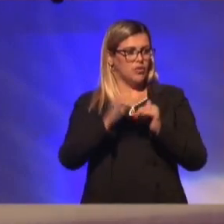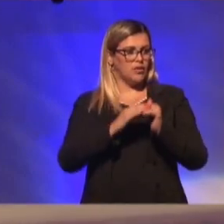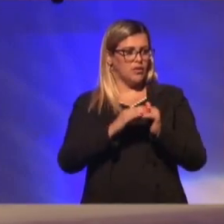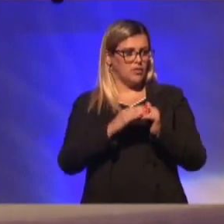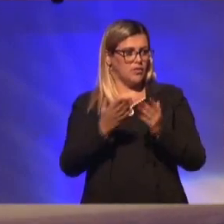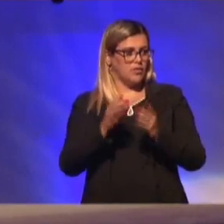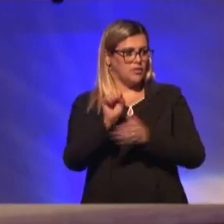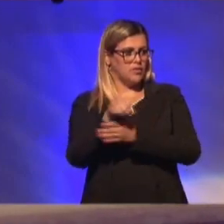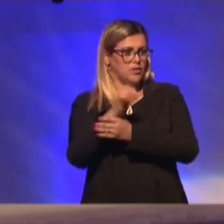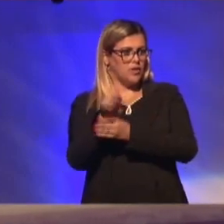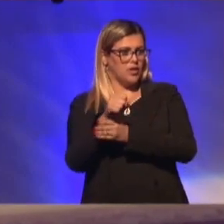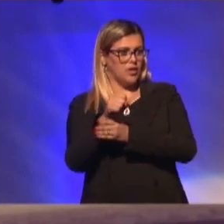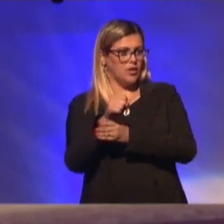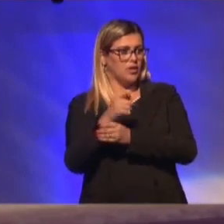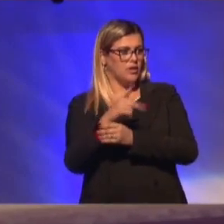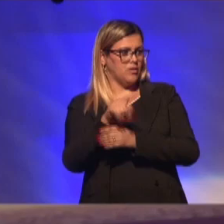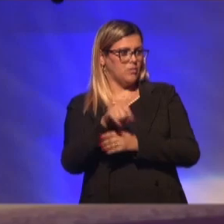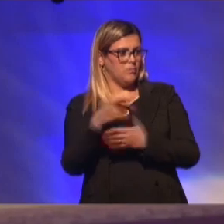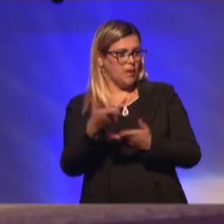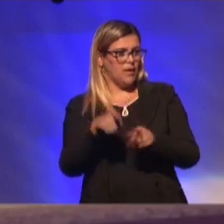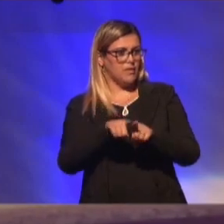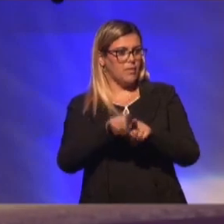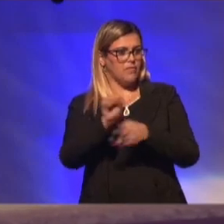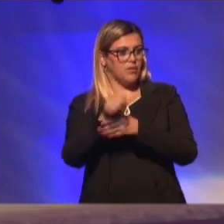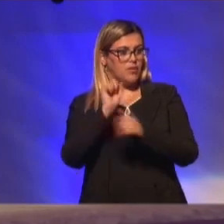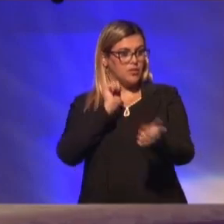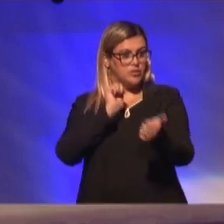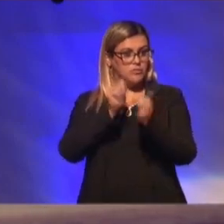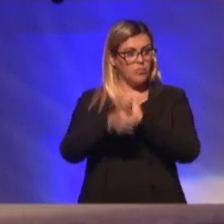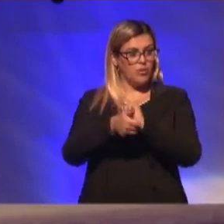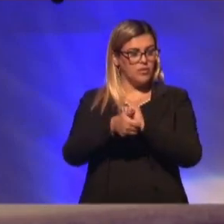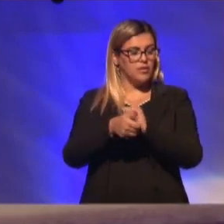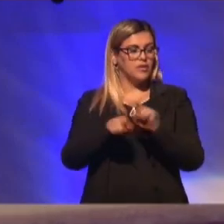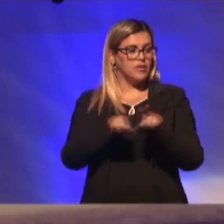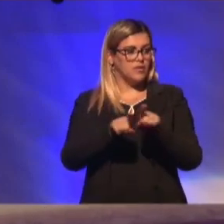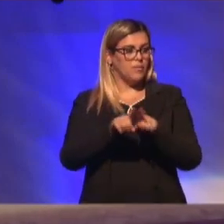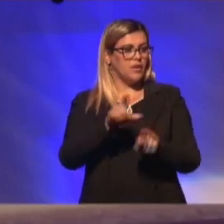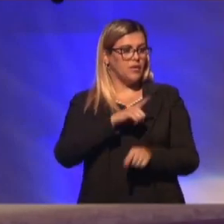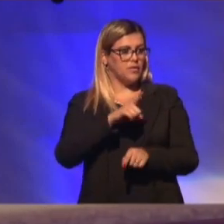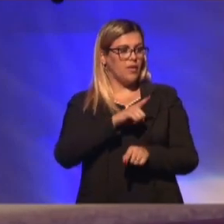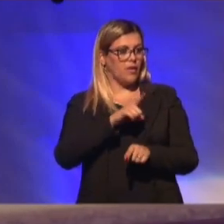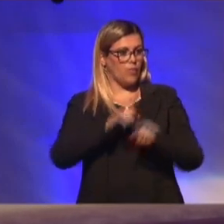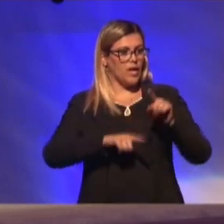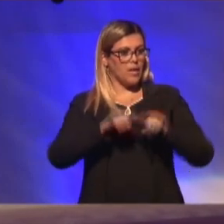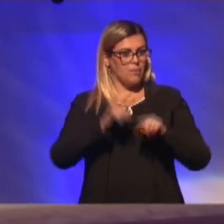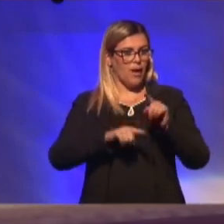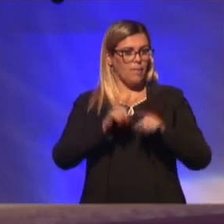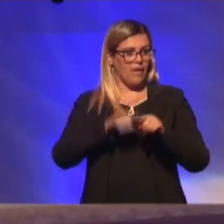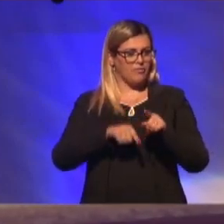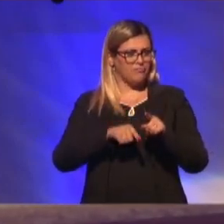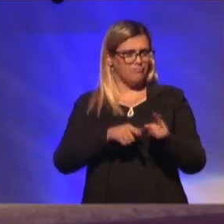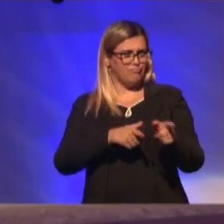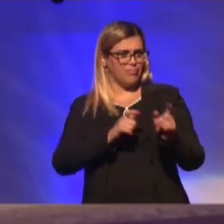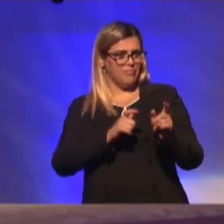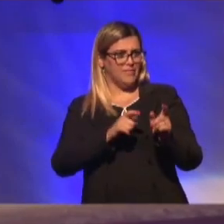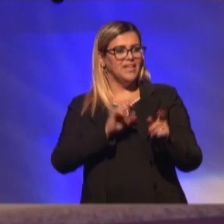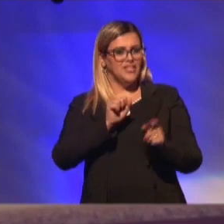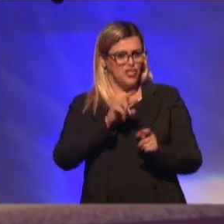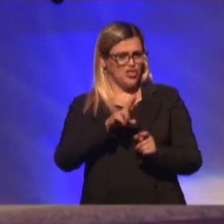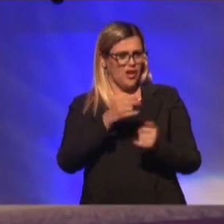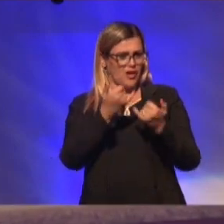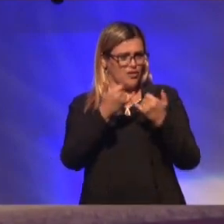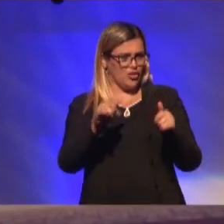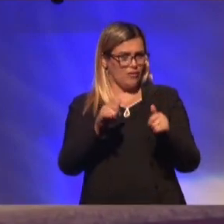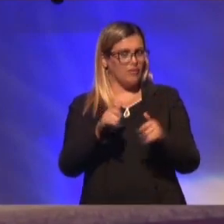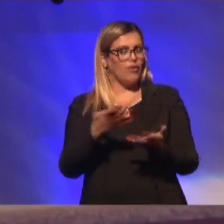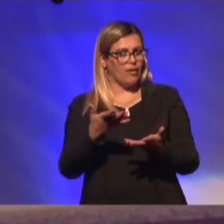fisioterapia traumato-ortopédica e em fisioterapia esportiva. E ele também tem esse equipamento aí, que é a bazuca de ar e